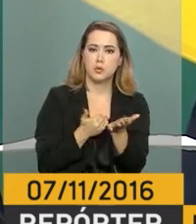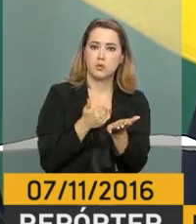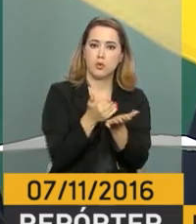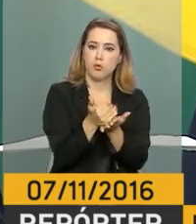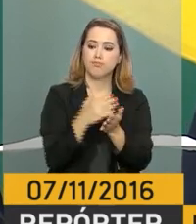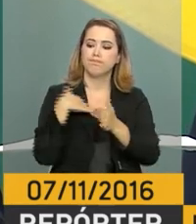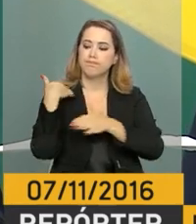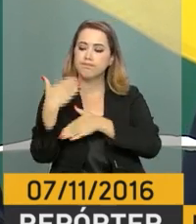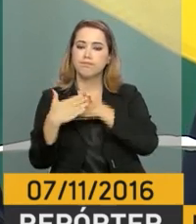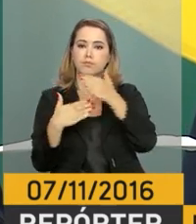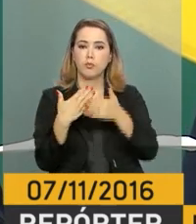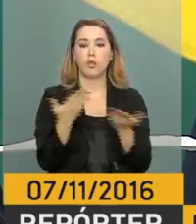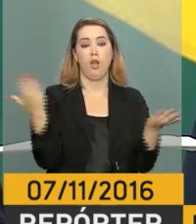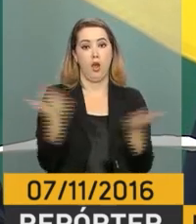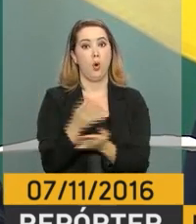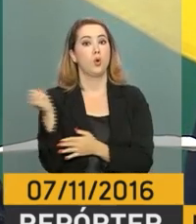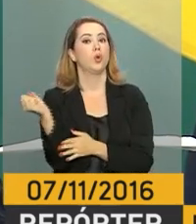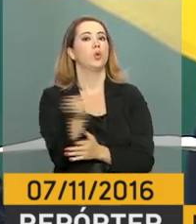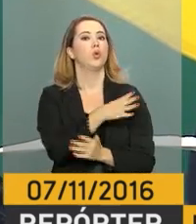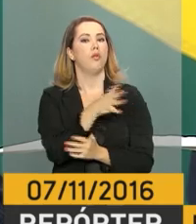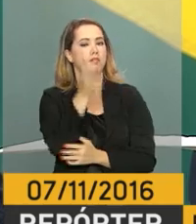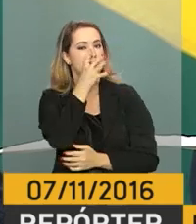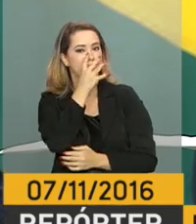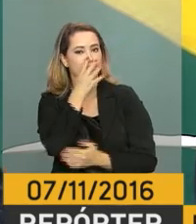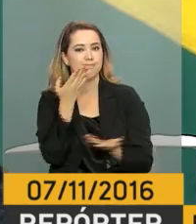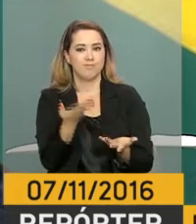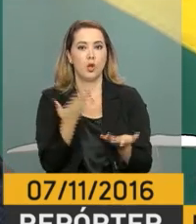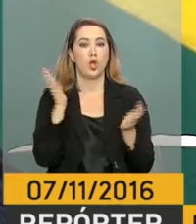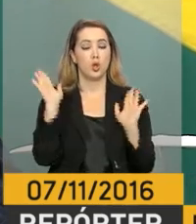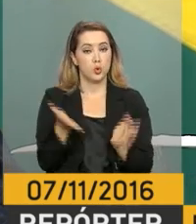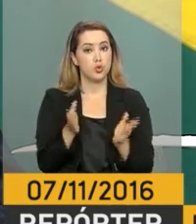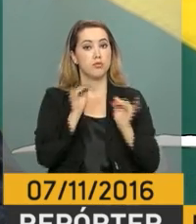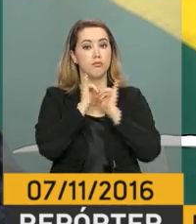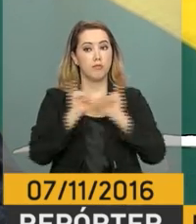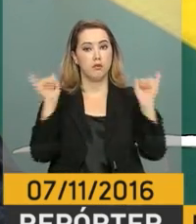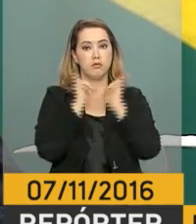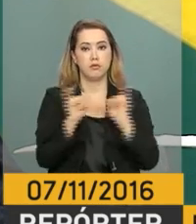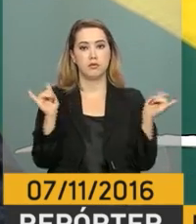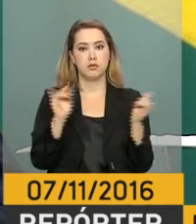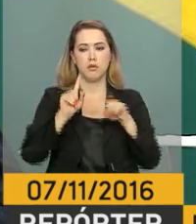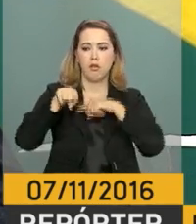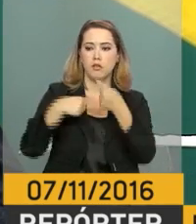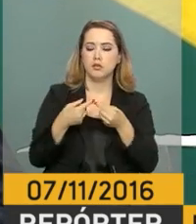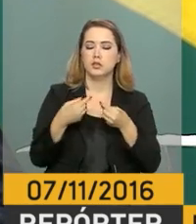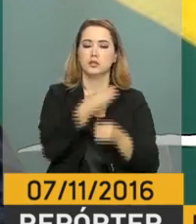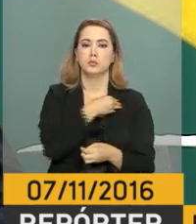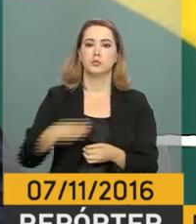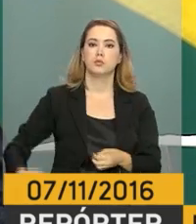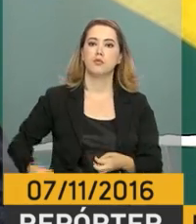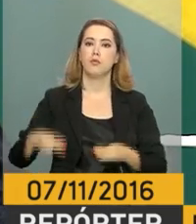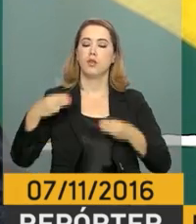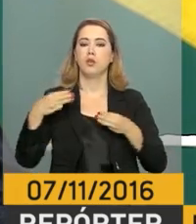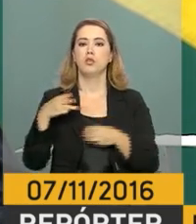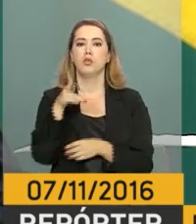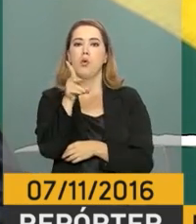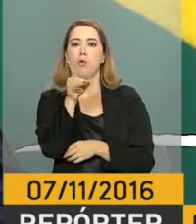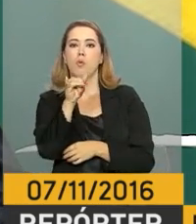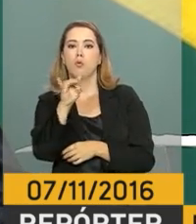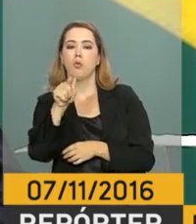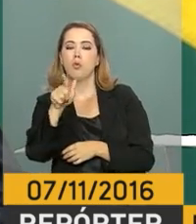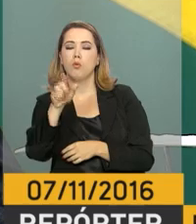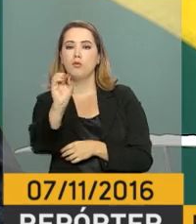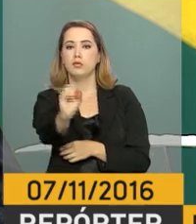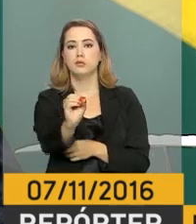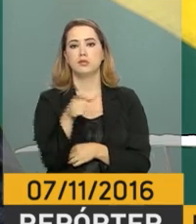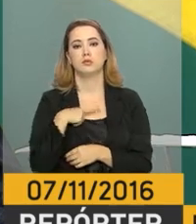muito interessante que eu quero desde já pré-anunciar, porque o ministro Diogo depois vai mencionar estado por estado onde se